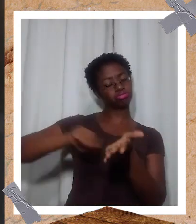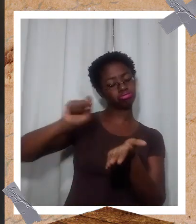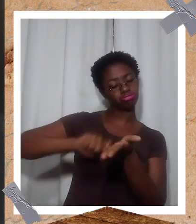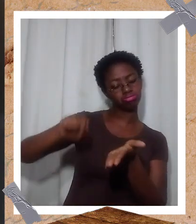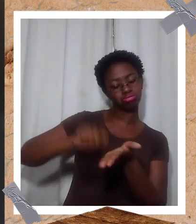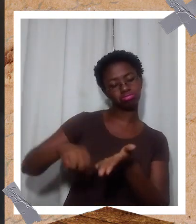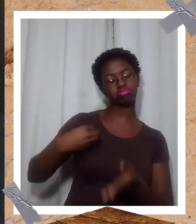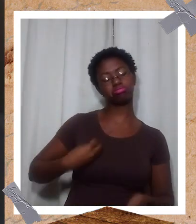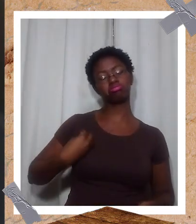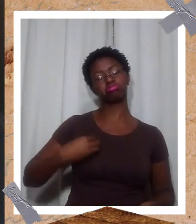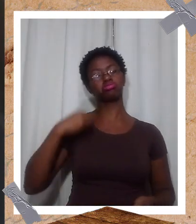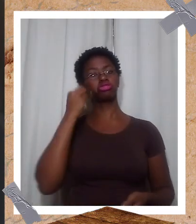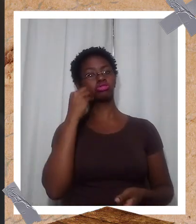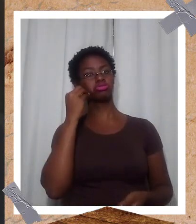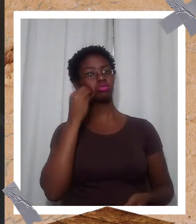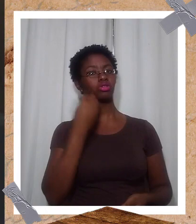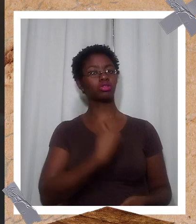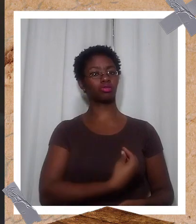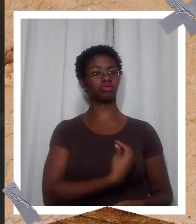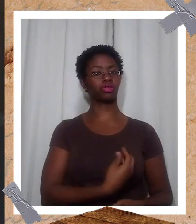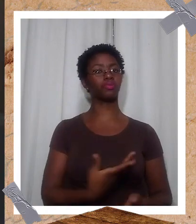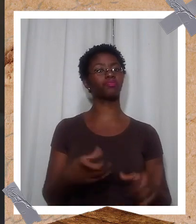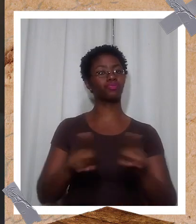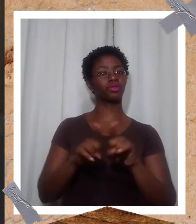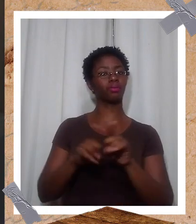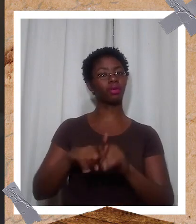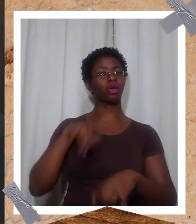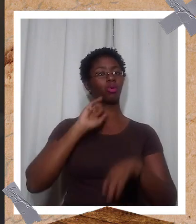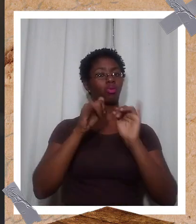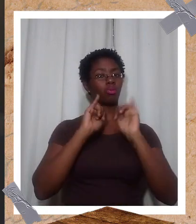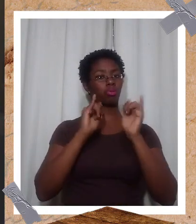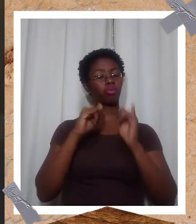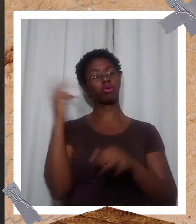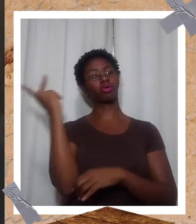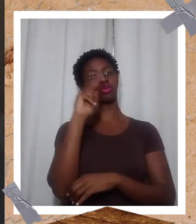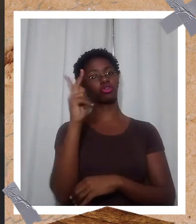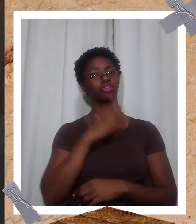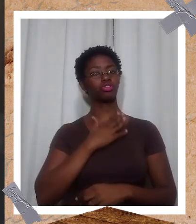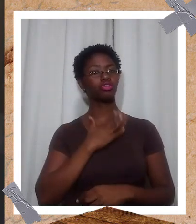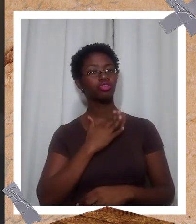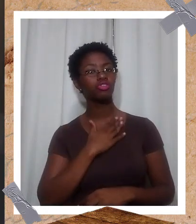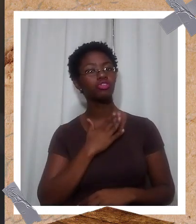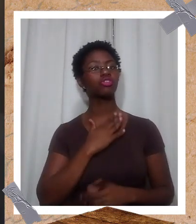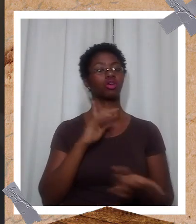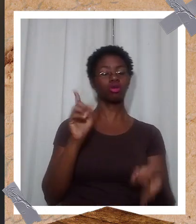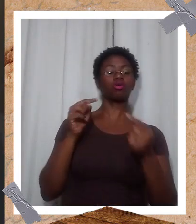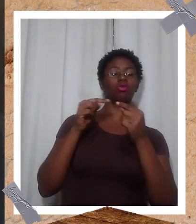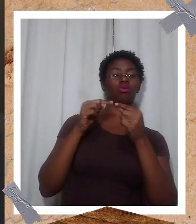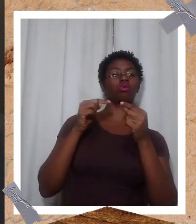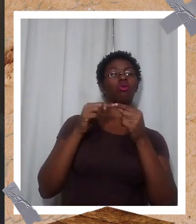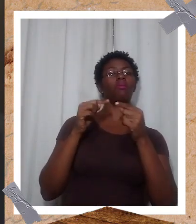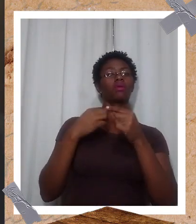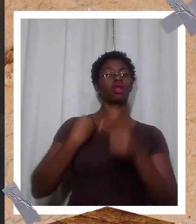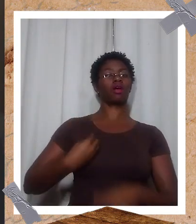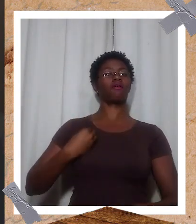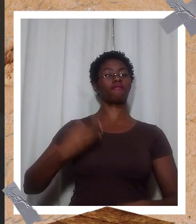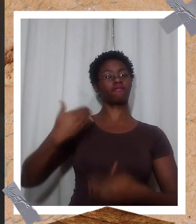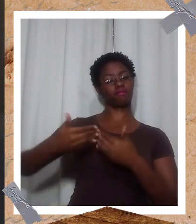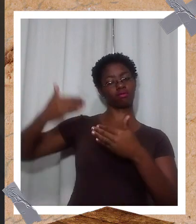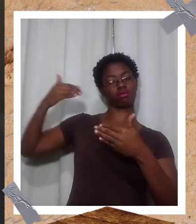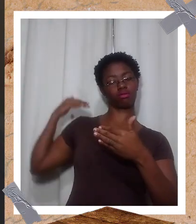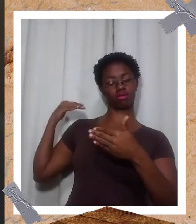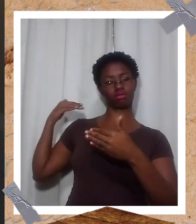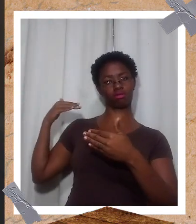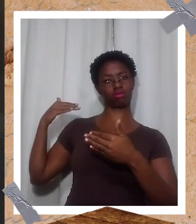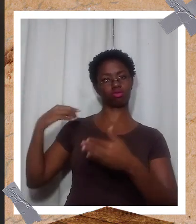escrevivência. Então, os meus relatos, as minhas histórias, elas são linkadas com o que eu vivi, assim, com o